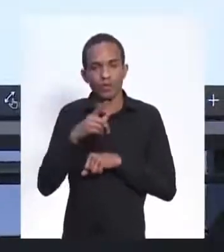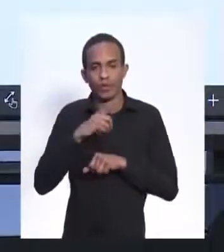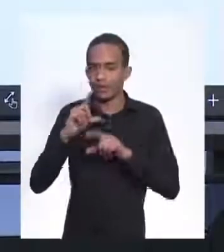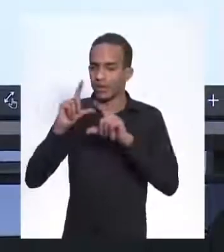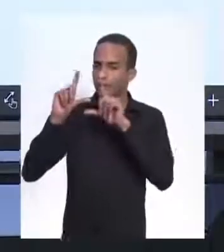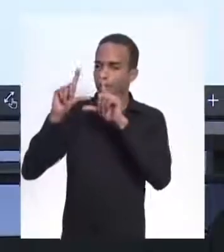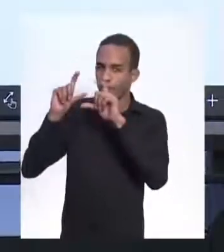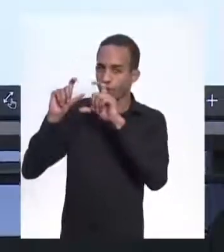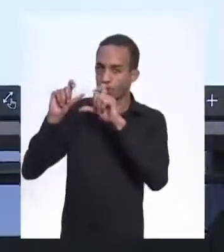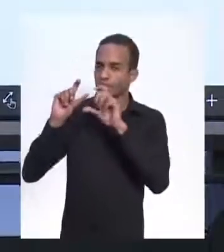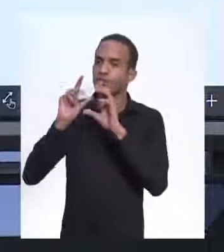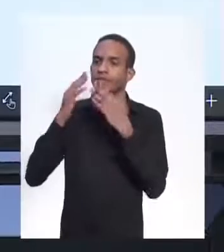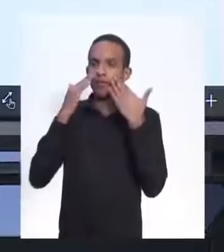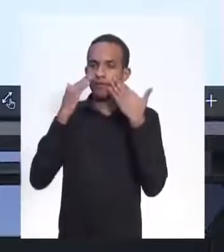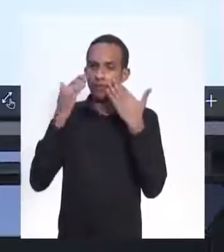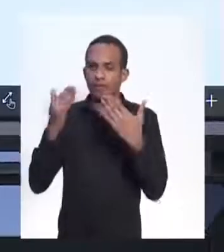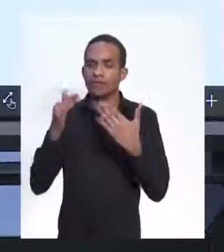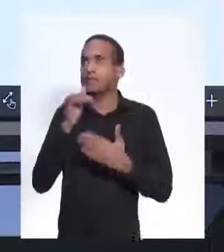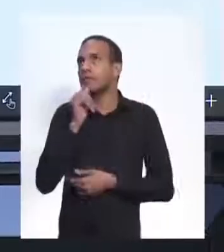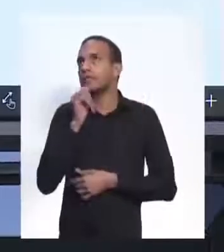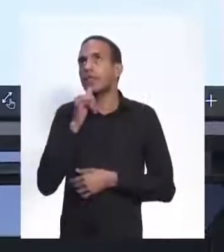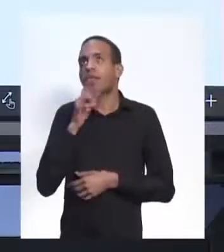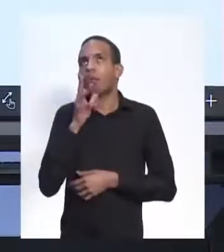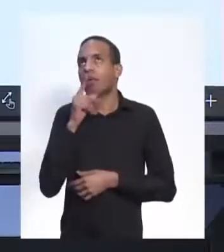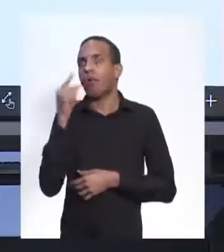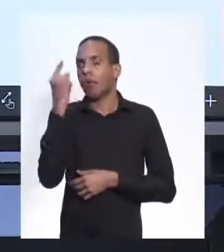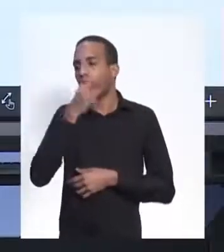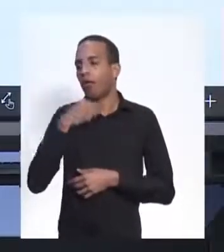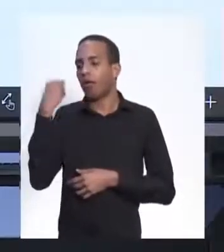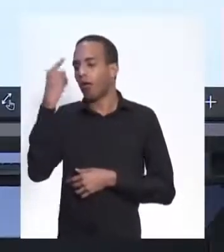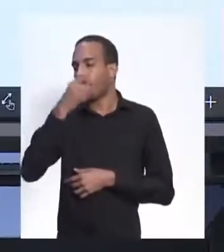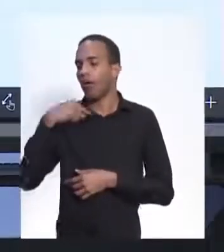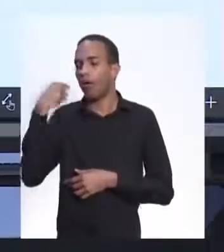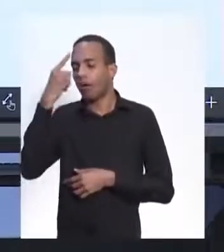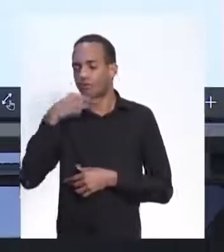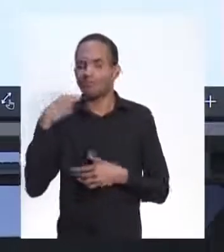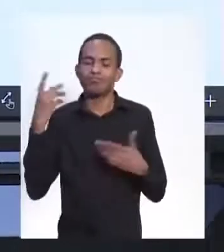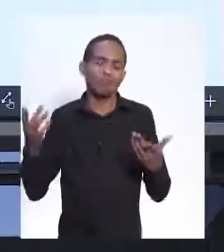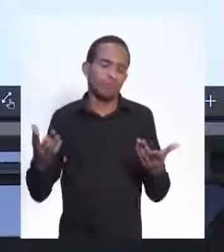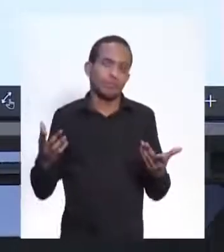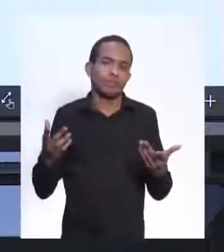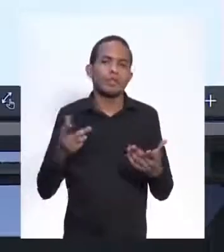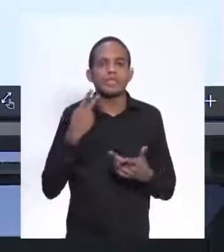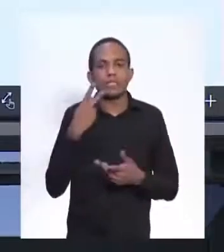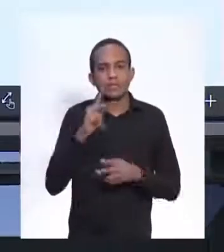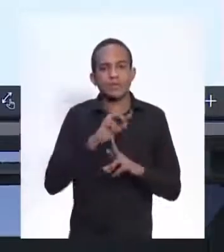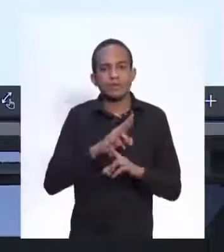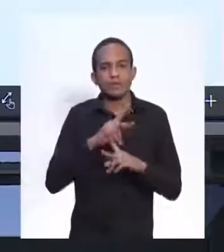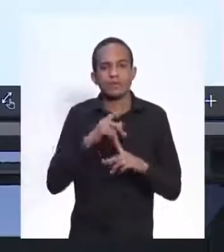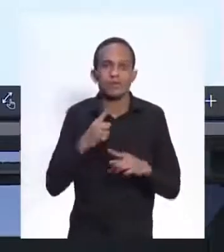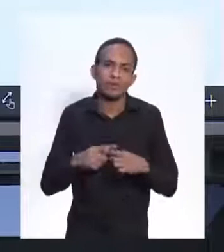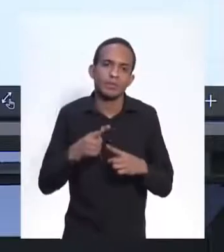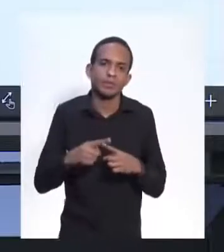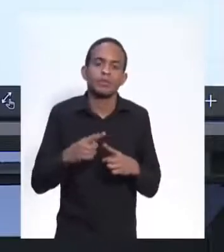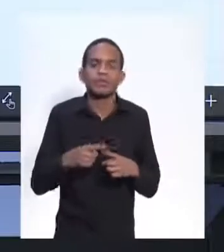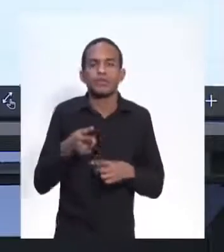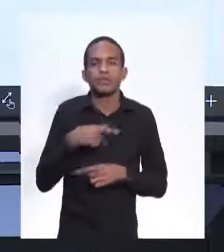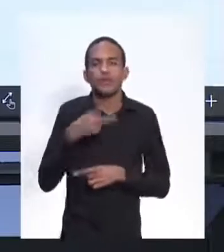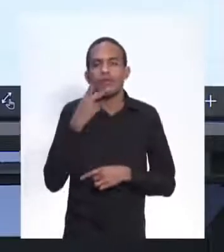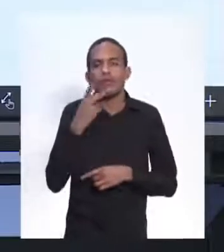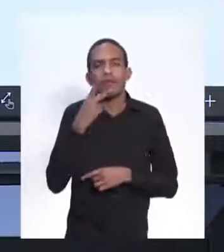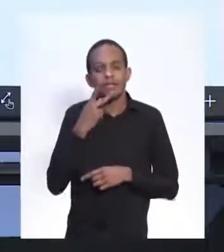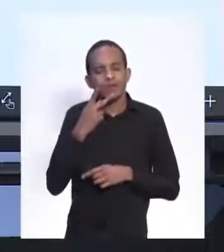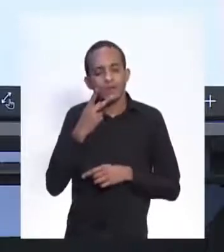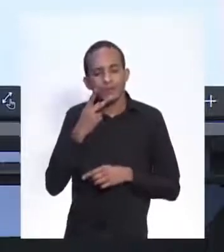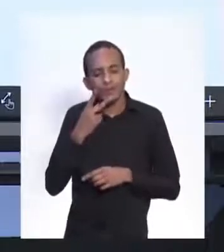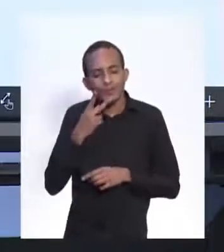frente do espelho. Às vezes demora horas para fazer. Eu trouxe essa bem diferente mesmo, porque que a gente estava falando sobre